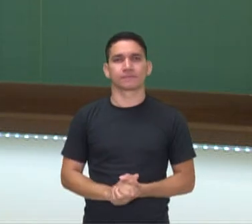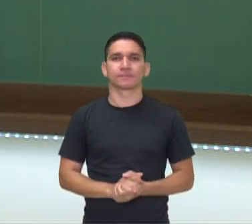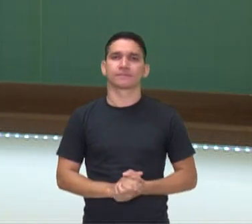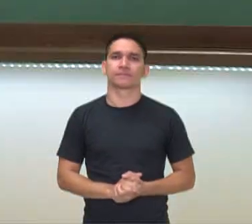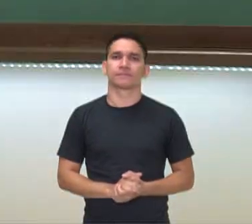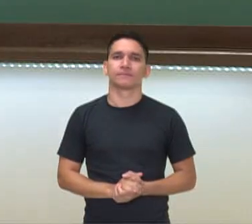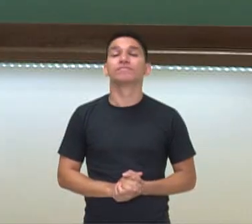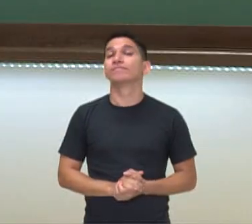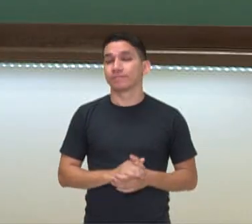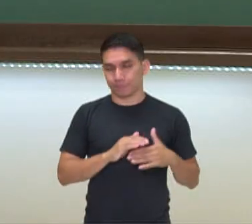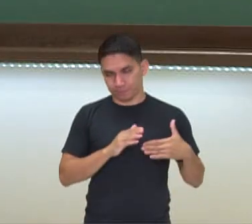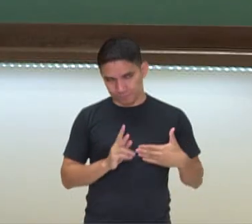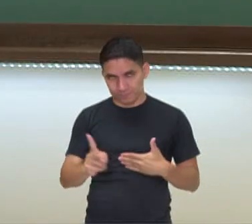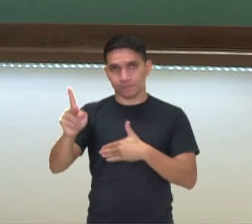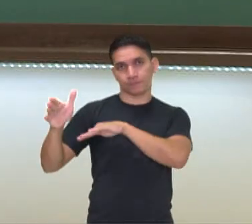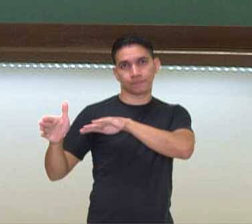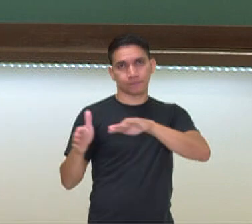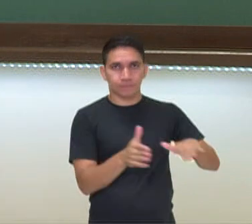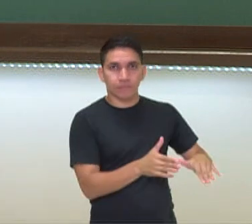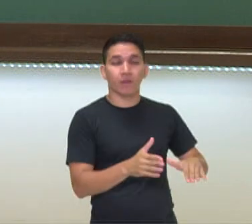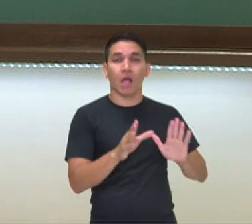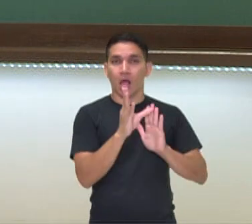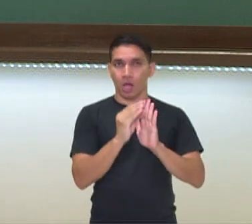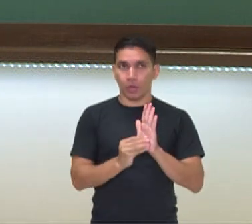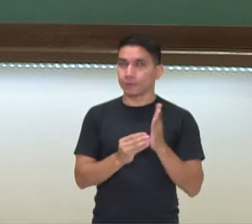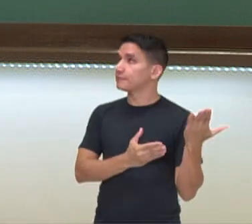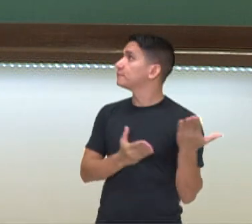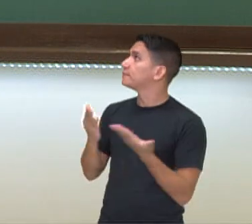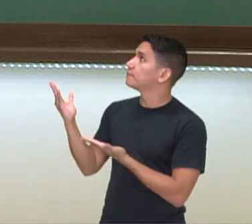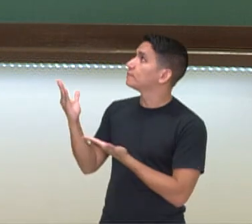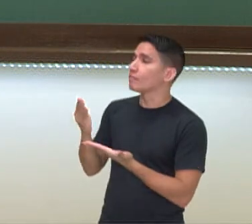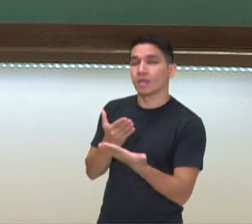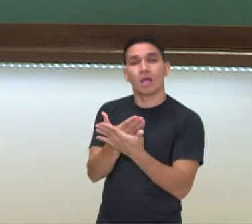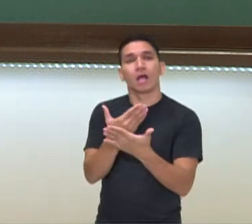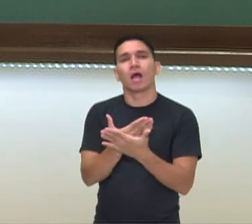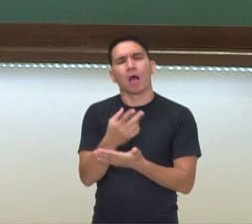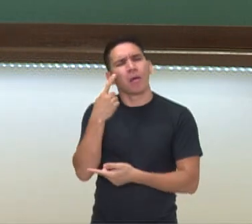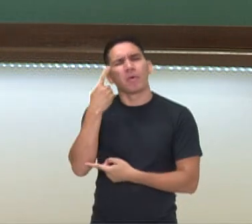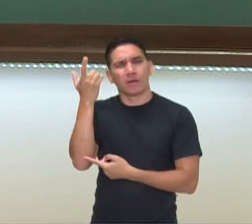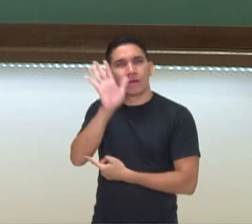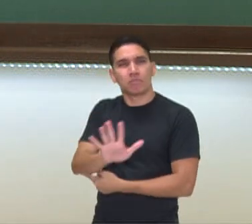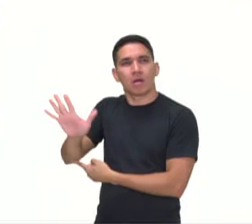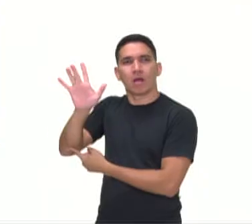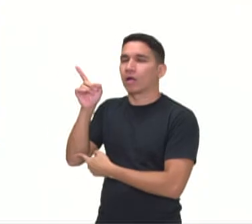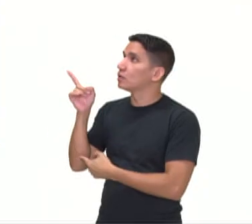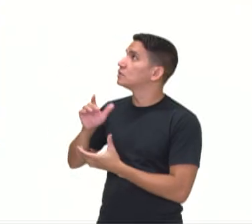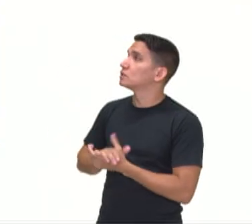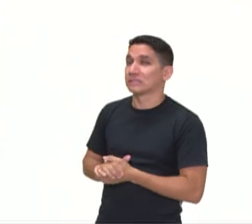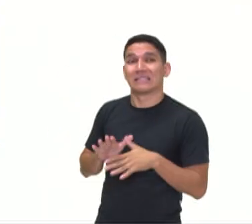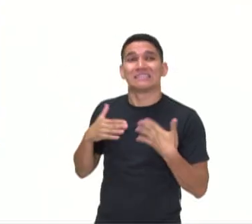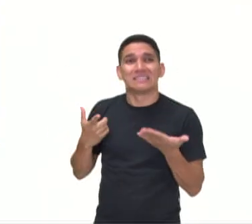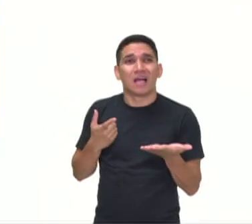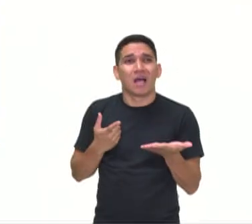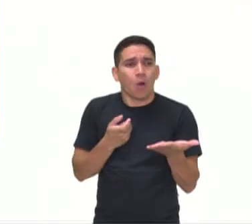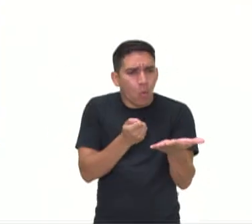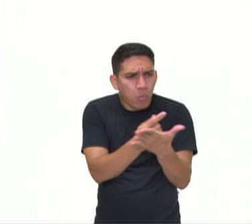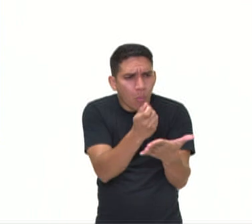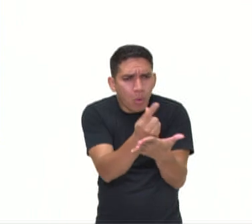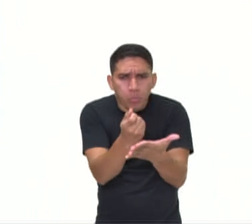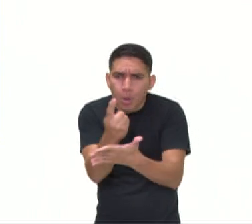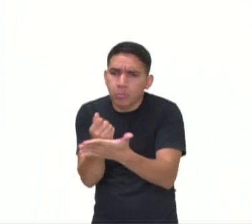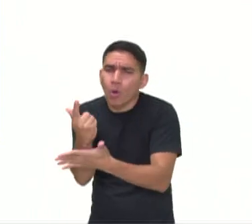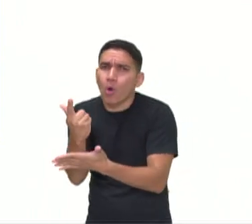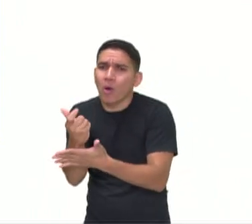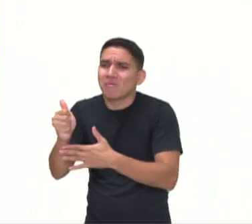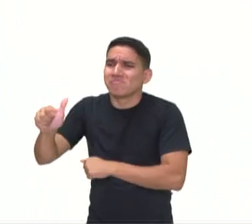necessidade. Seguindo aqui com o nosso conteúdo, com a nossa aula, confere aqui na tela que consumo e paisagem resultam o quê?